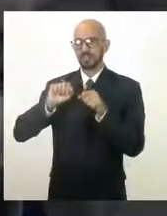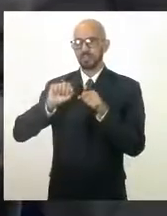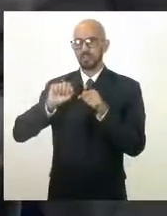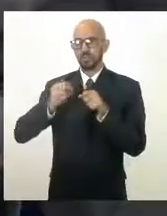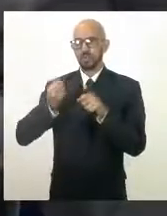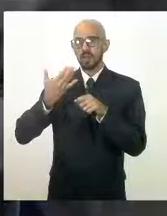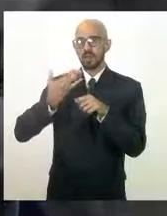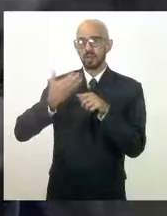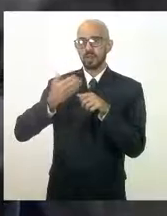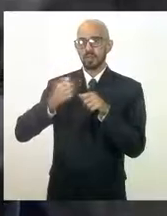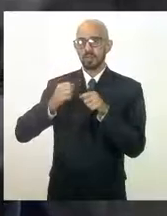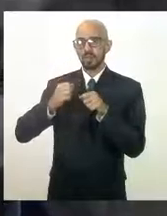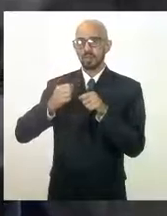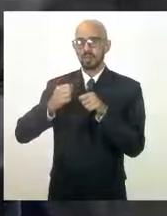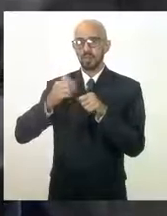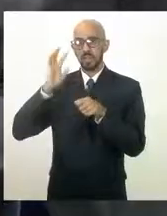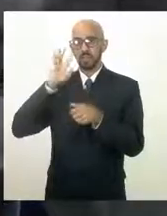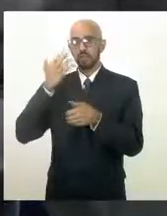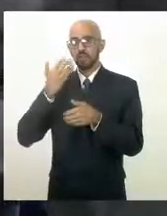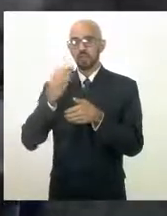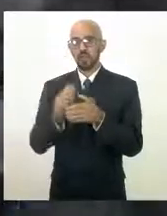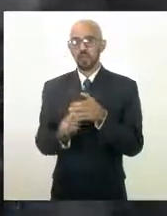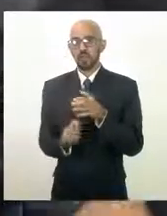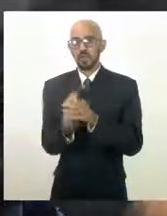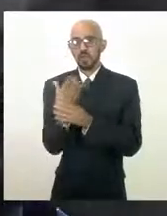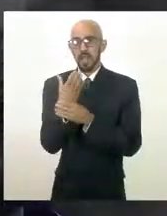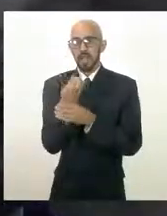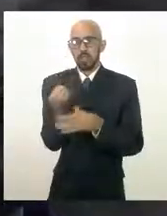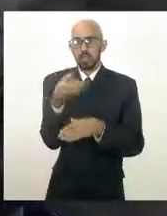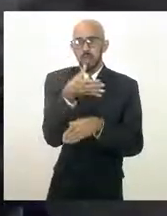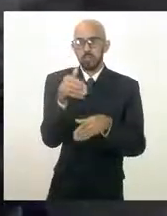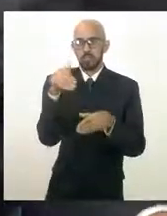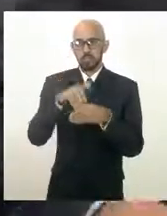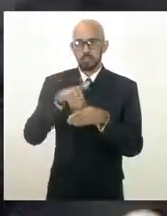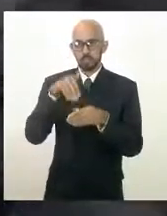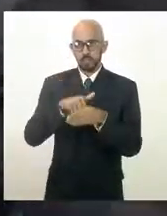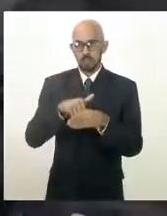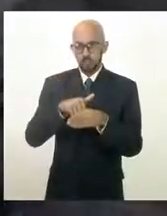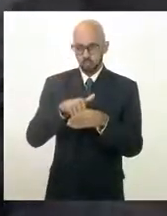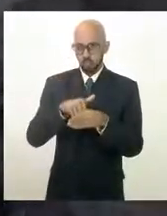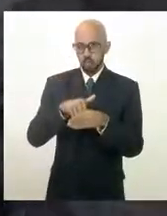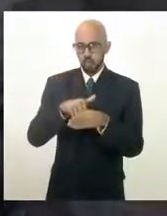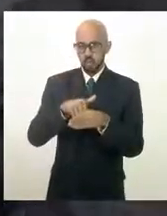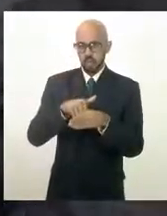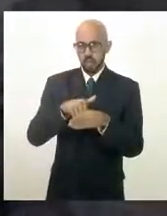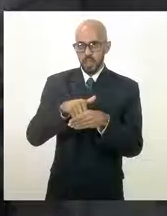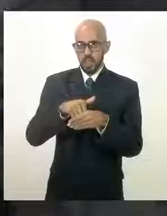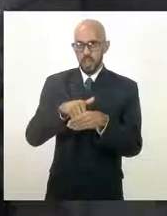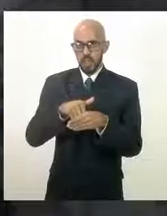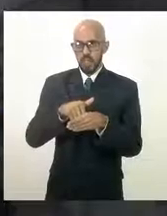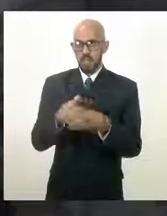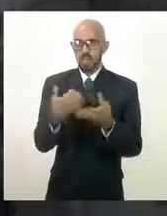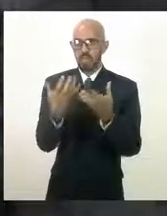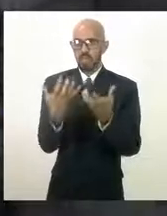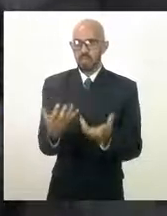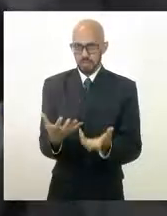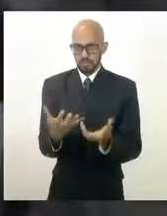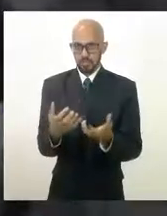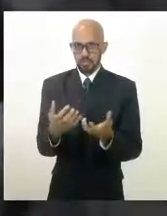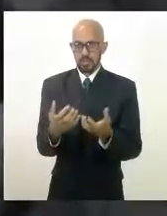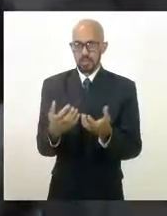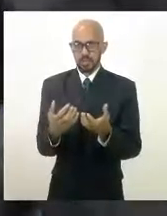a chapa para a composição da nova eleição, ele não só fez questão de